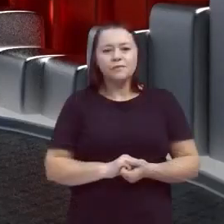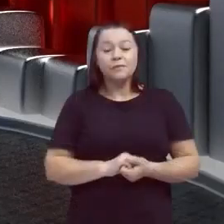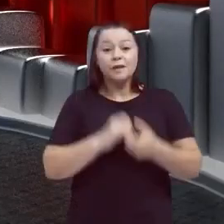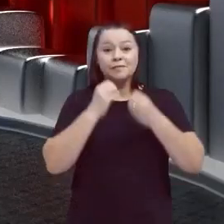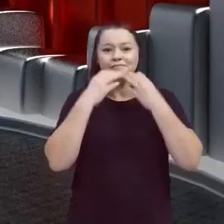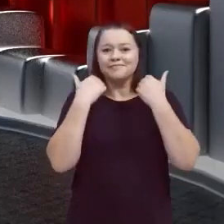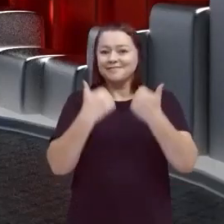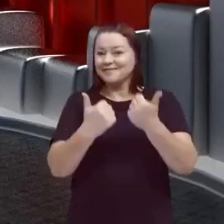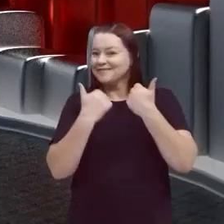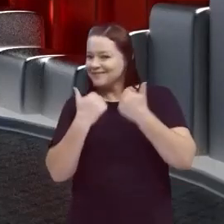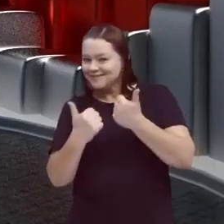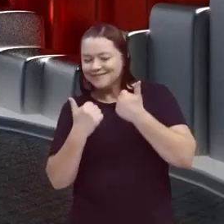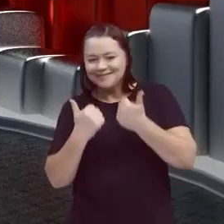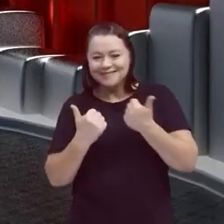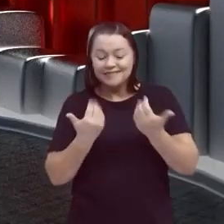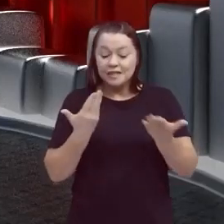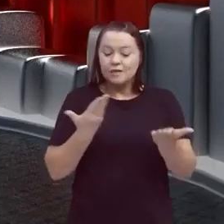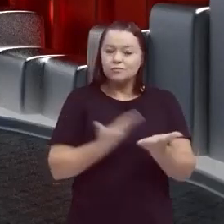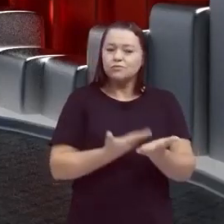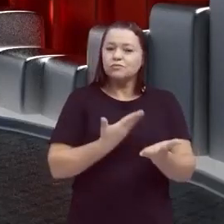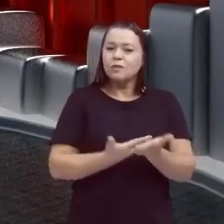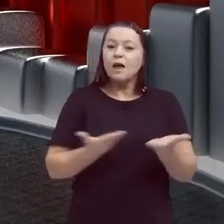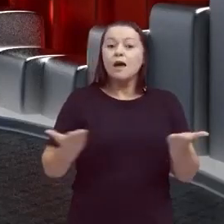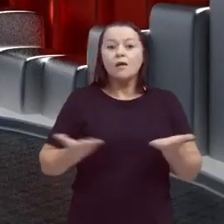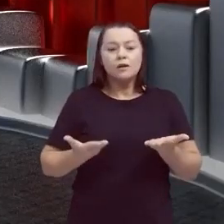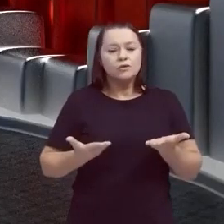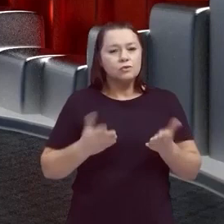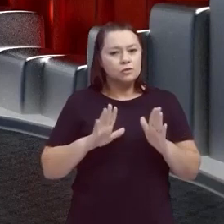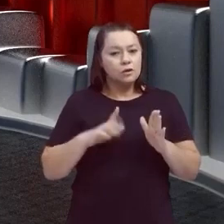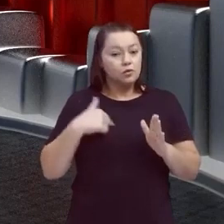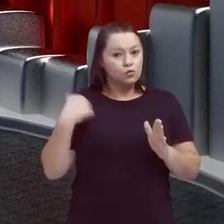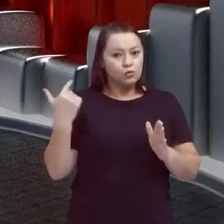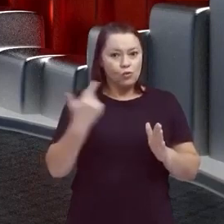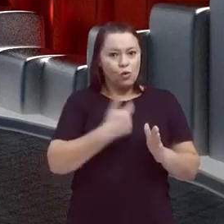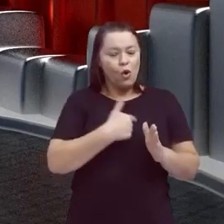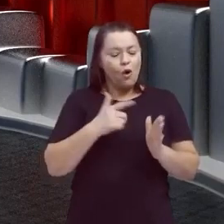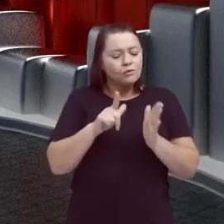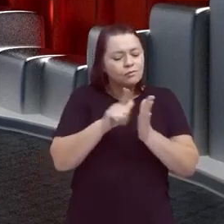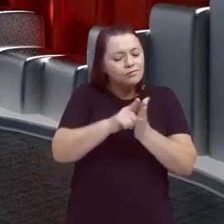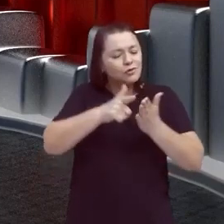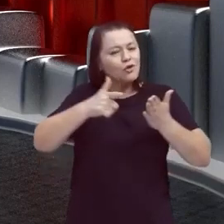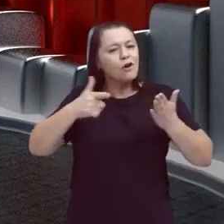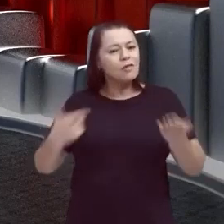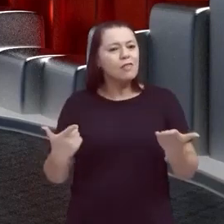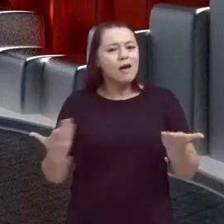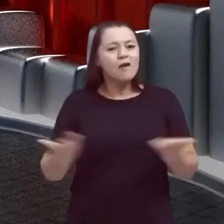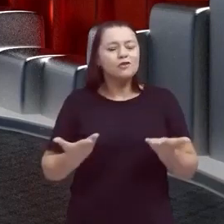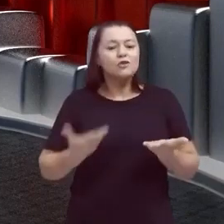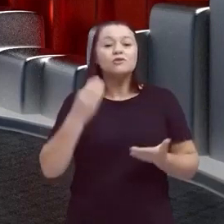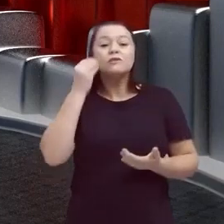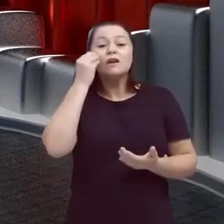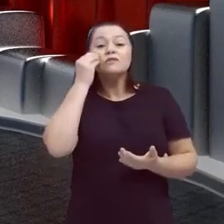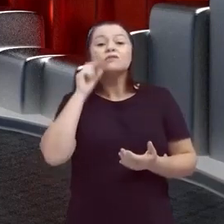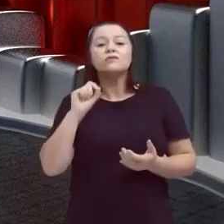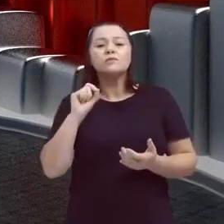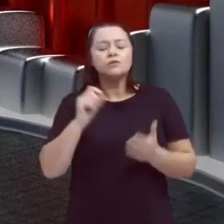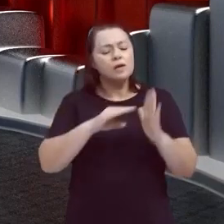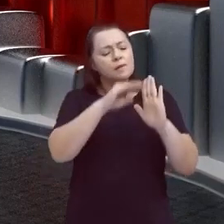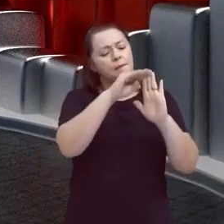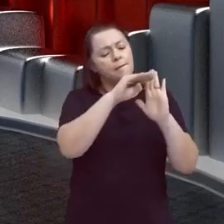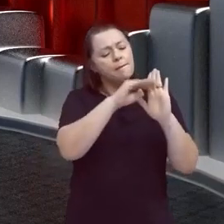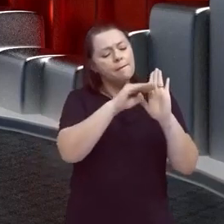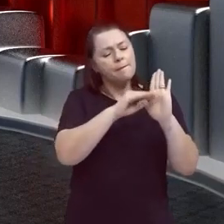Muito bem. Na aula de hoje, aliás, no nosso jornal de hoje, o que foi que nós vimos? Listas,